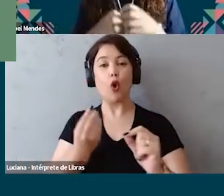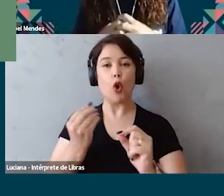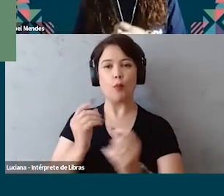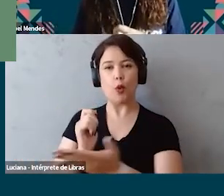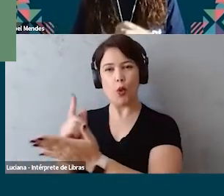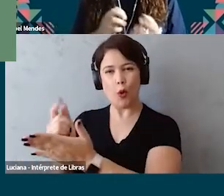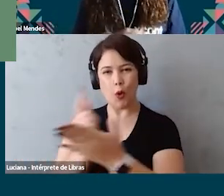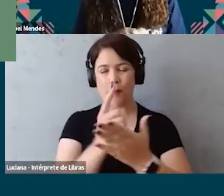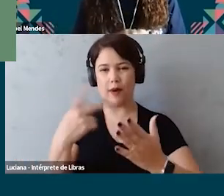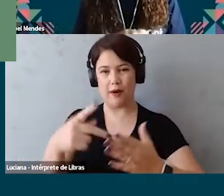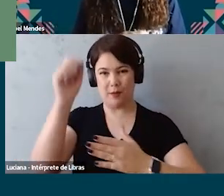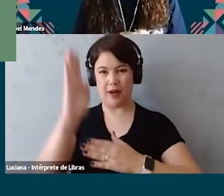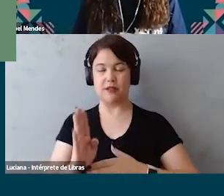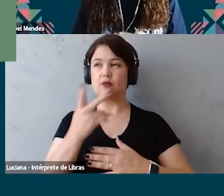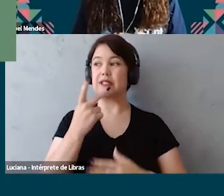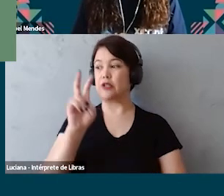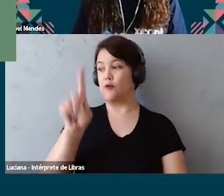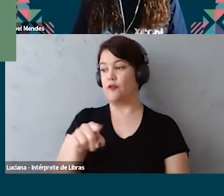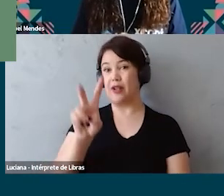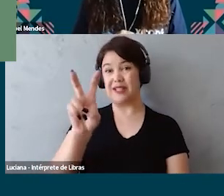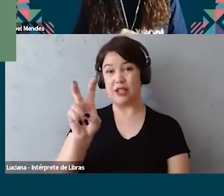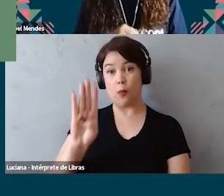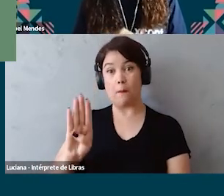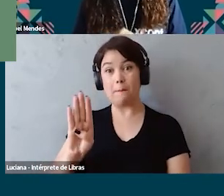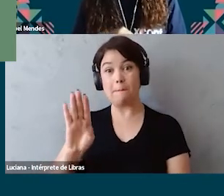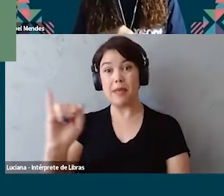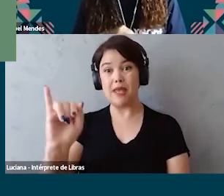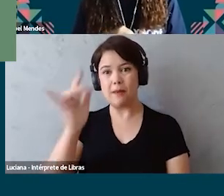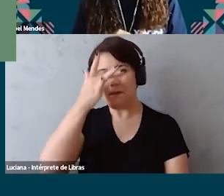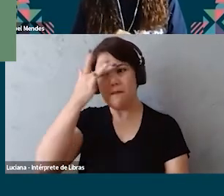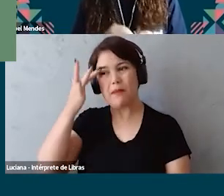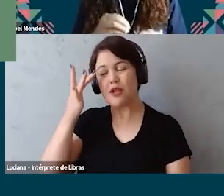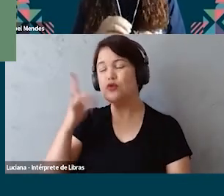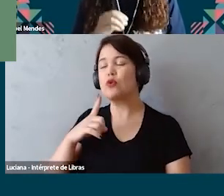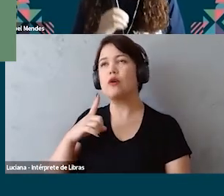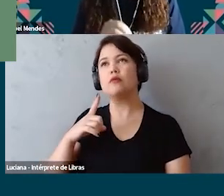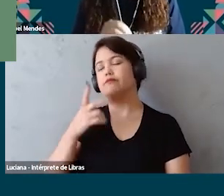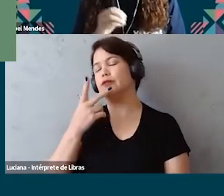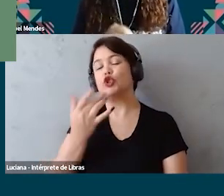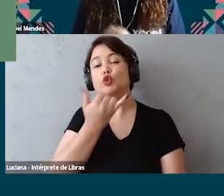o poder de consumo no Brasil é de 5,5 bilhões de pessoas,